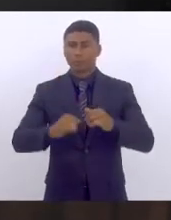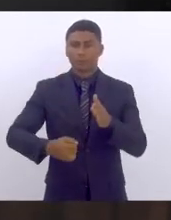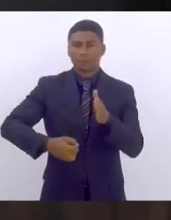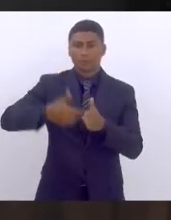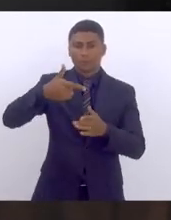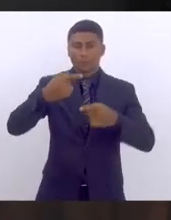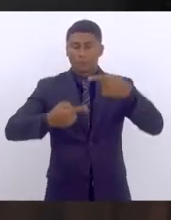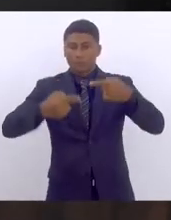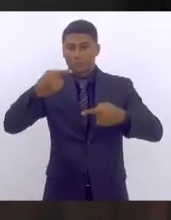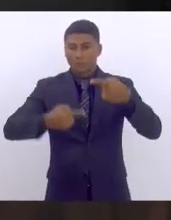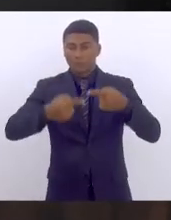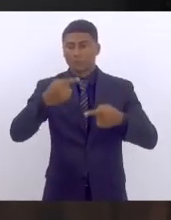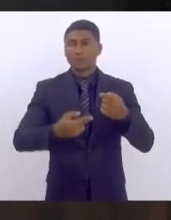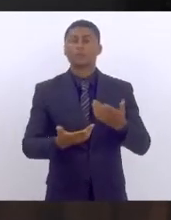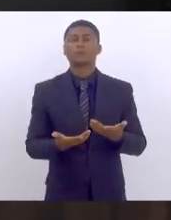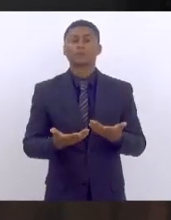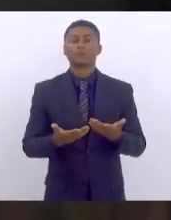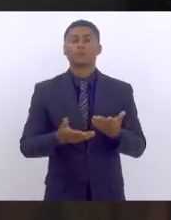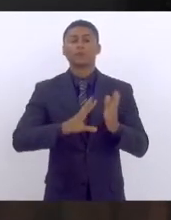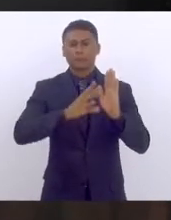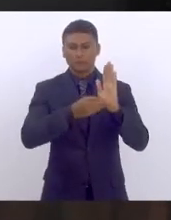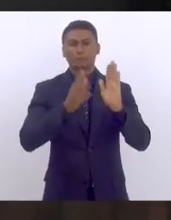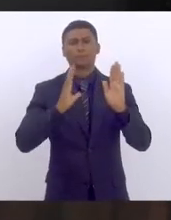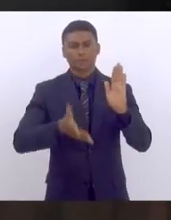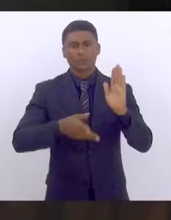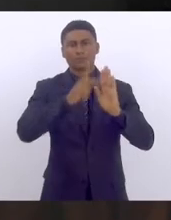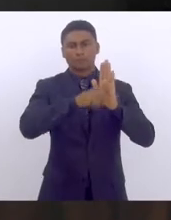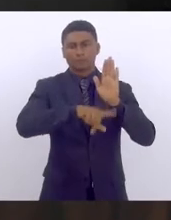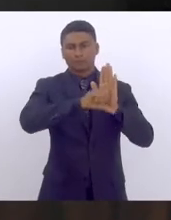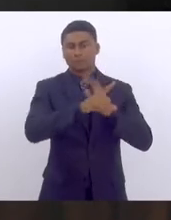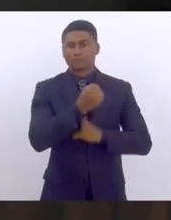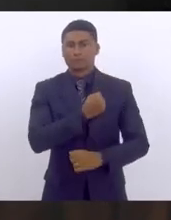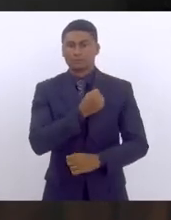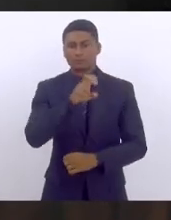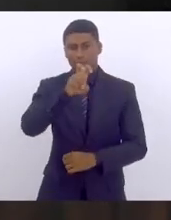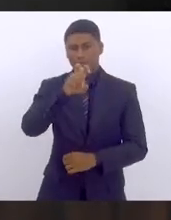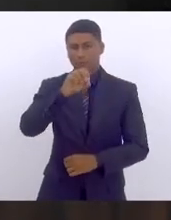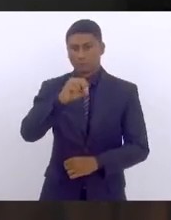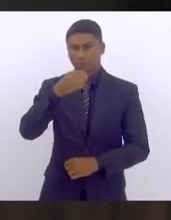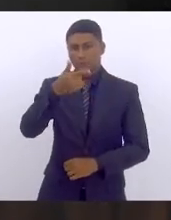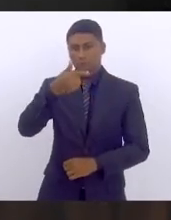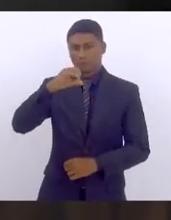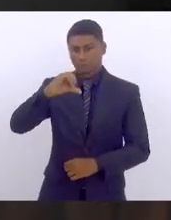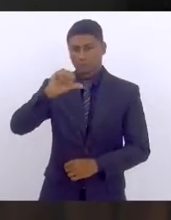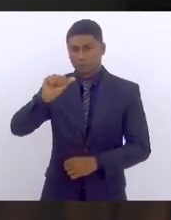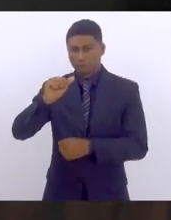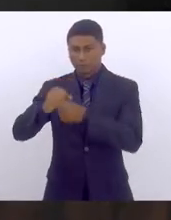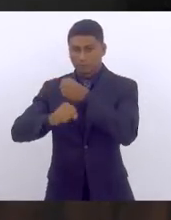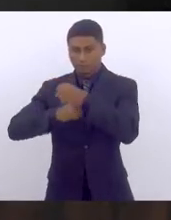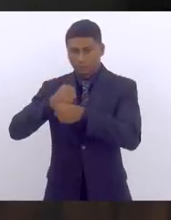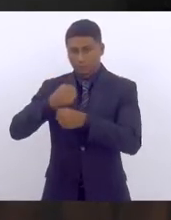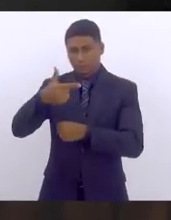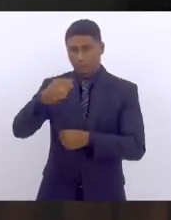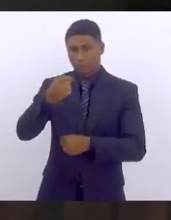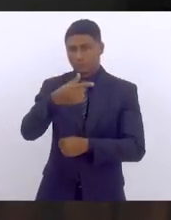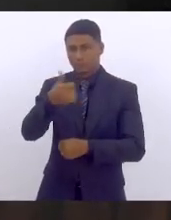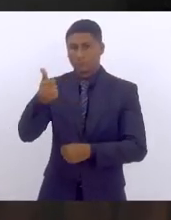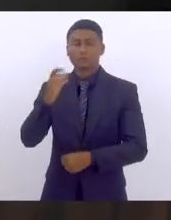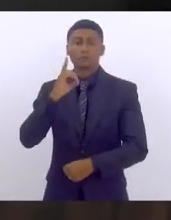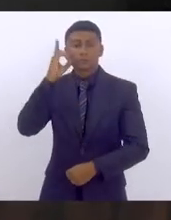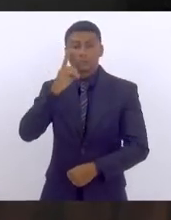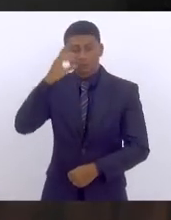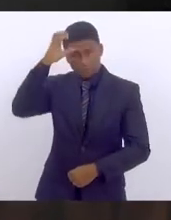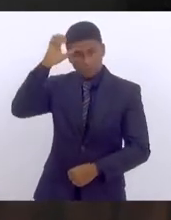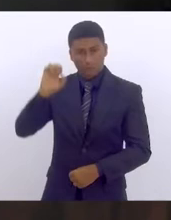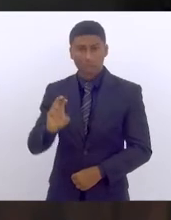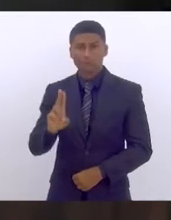discussão, redação do vencido, assim emendada. Projeto de lei número 5029-A de 2021, de autoria da deputada Tia